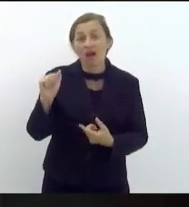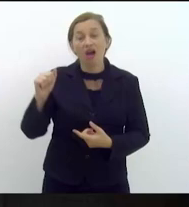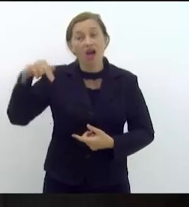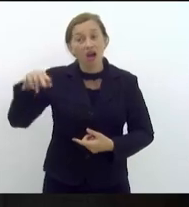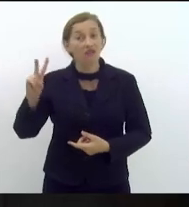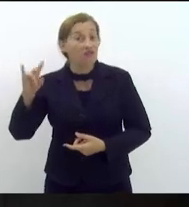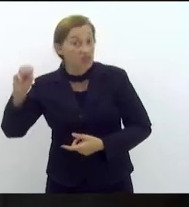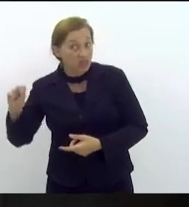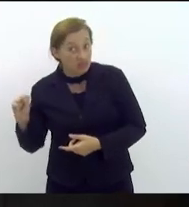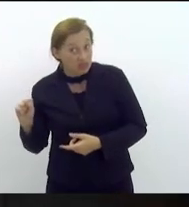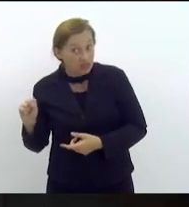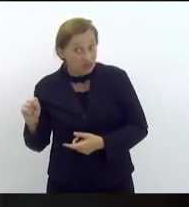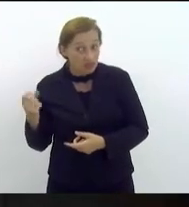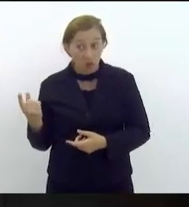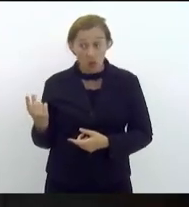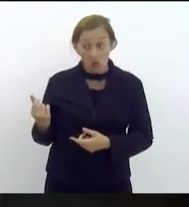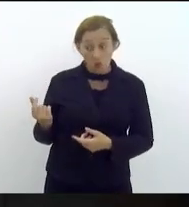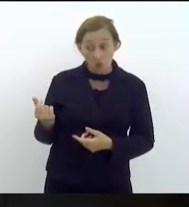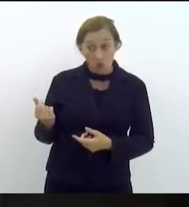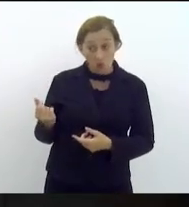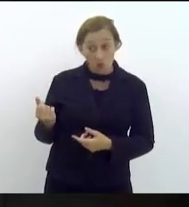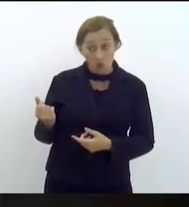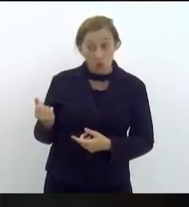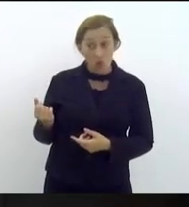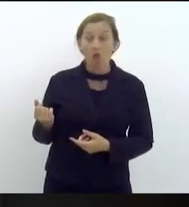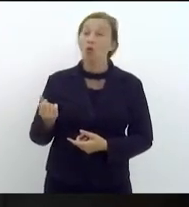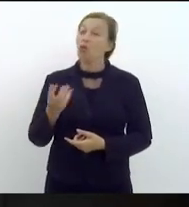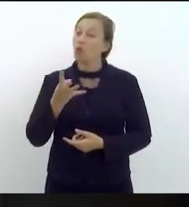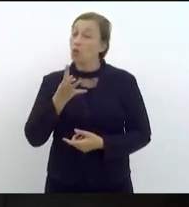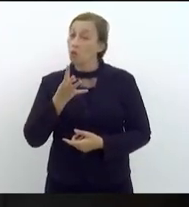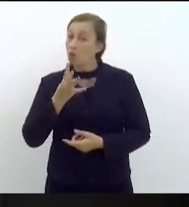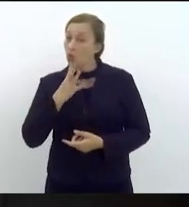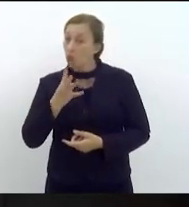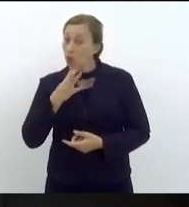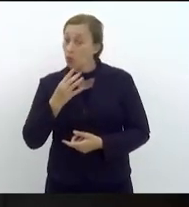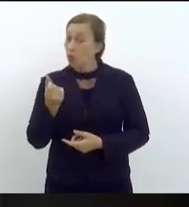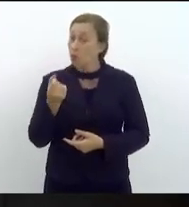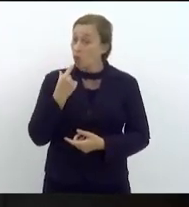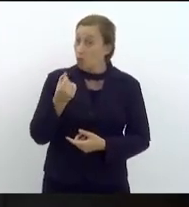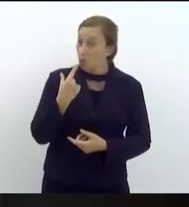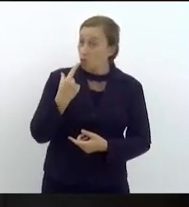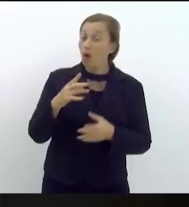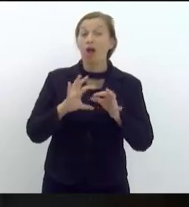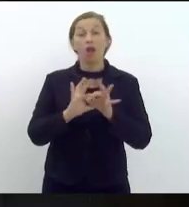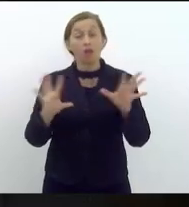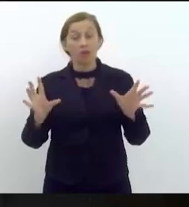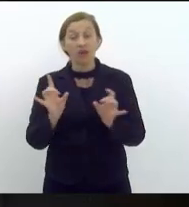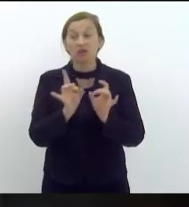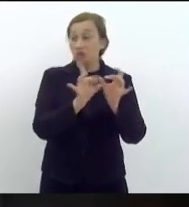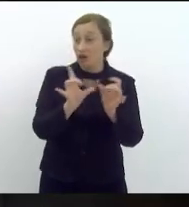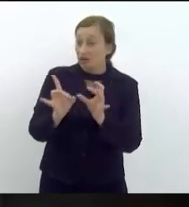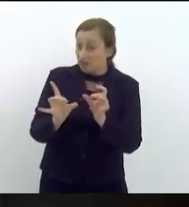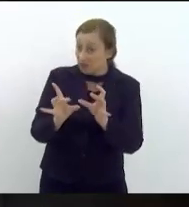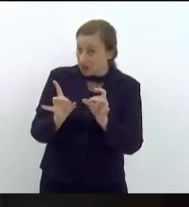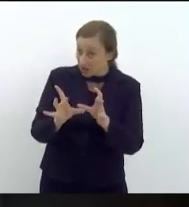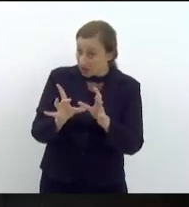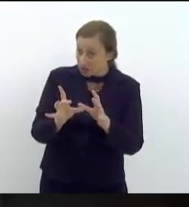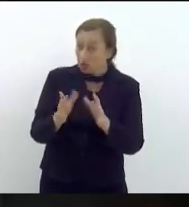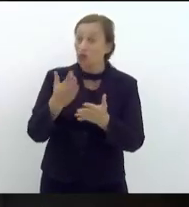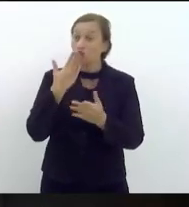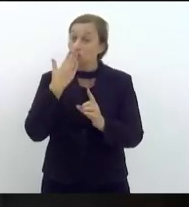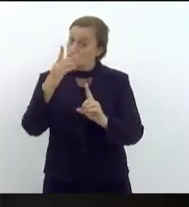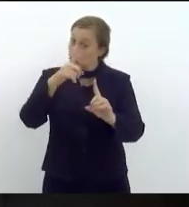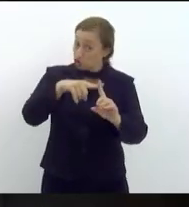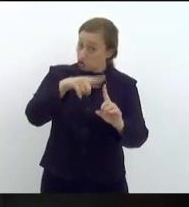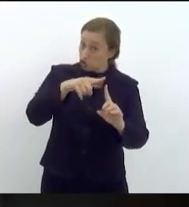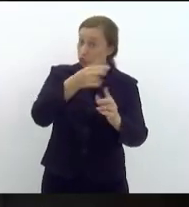deu uma nucrava tá na ferradura reconhecer o remédio autorizou a comercialização de Tais tipos